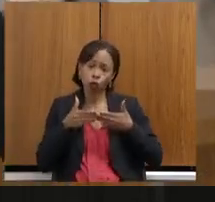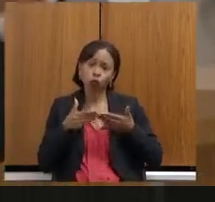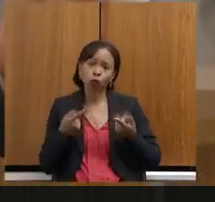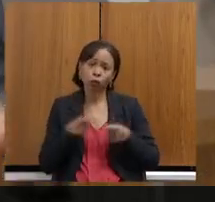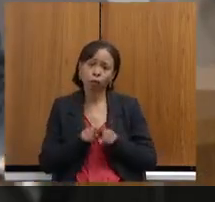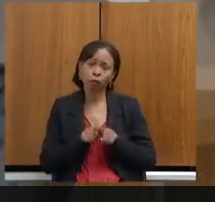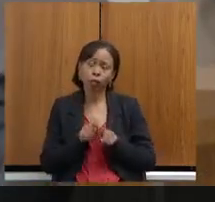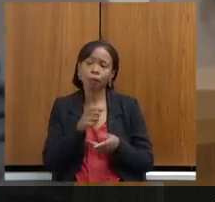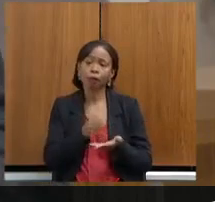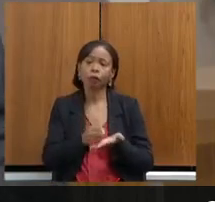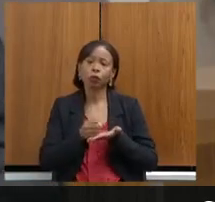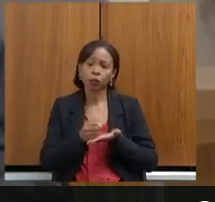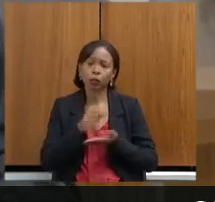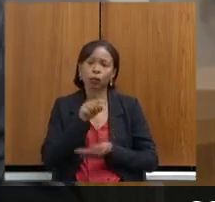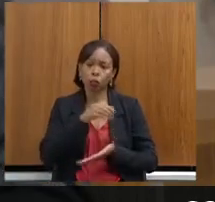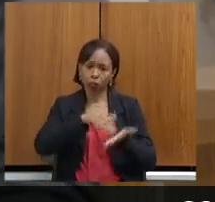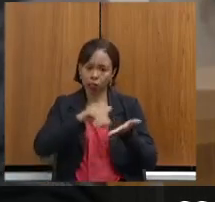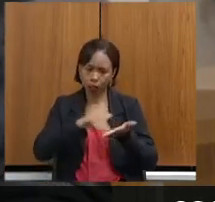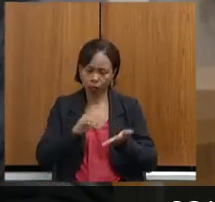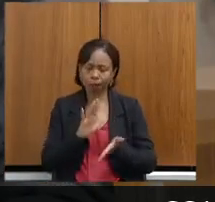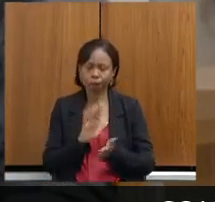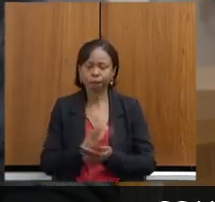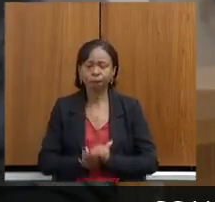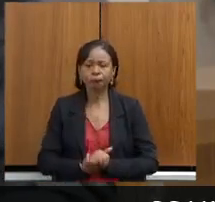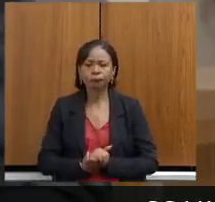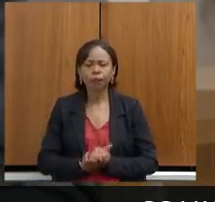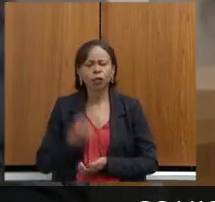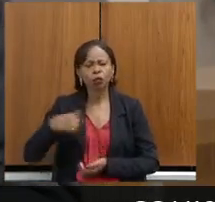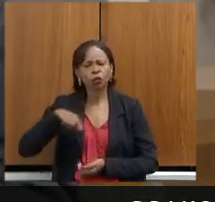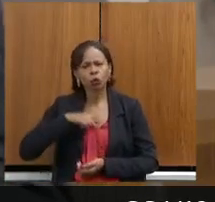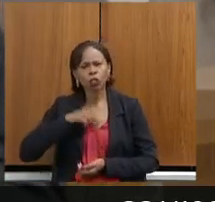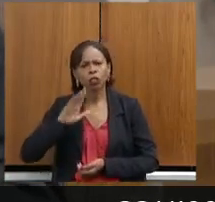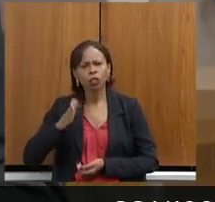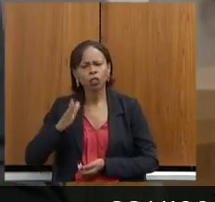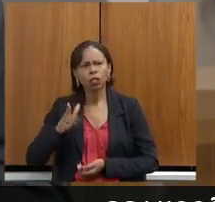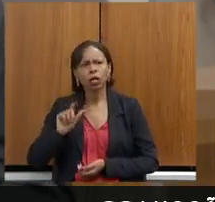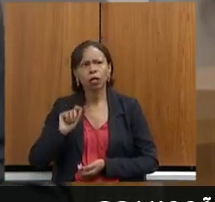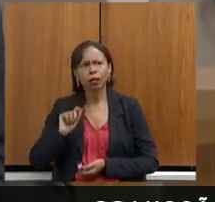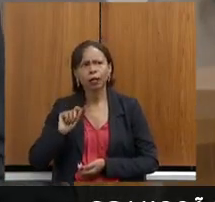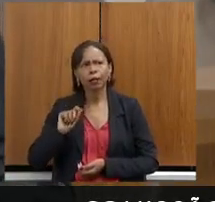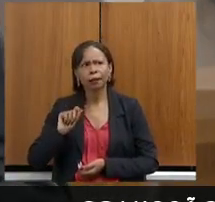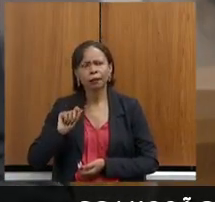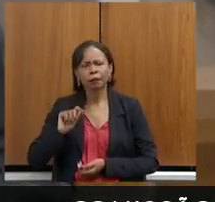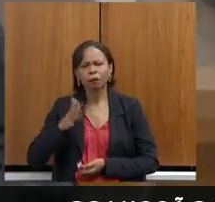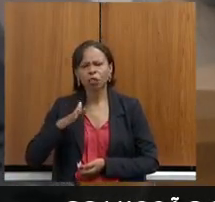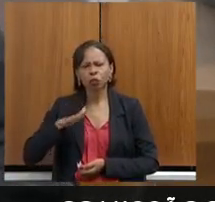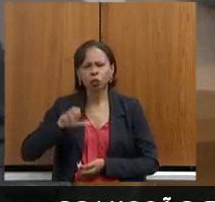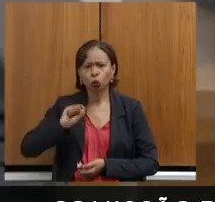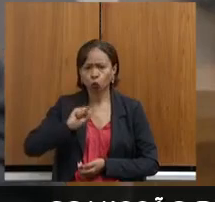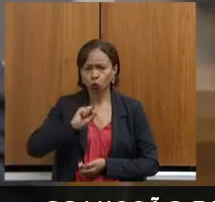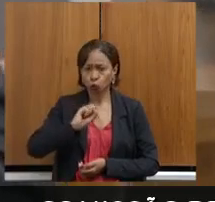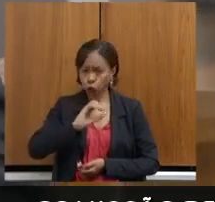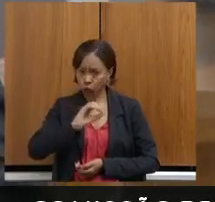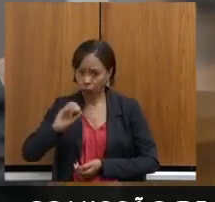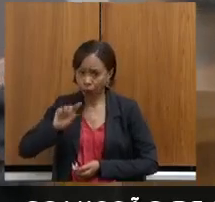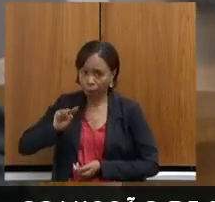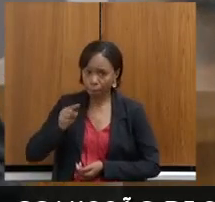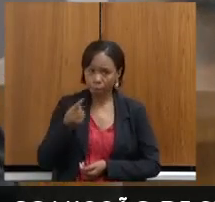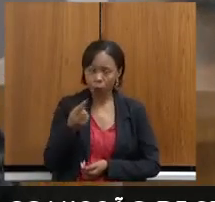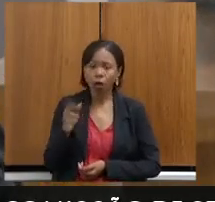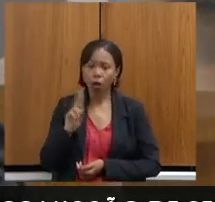colaboração para o secretário nós destinamos próximo de 800 mil reais